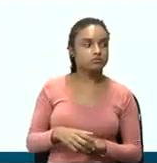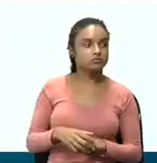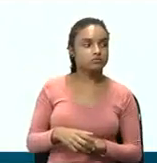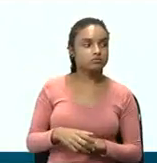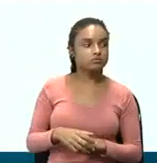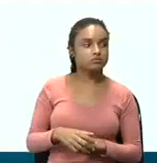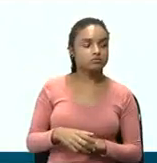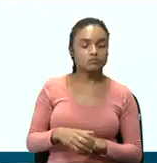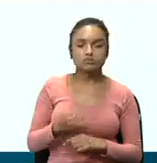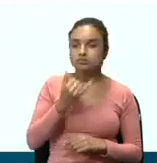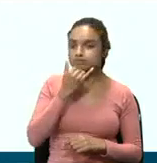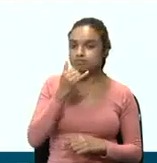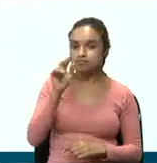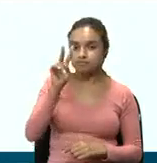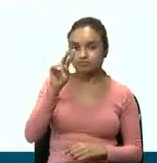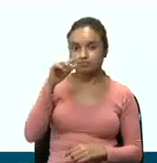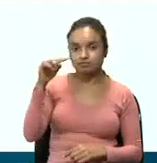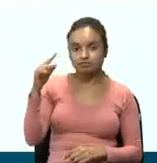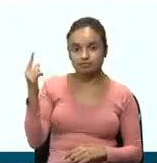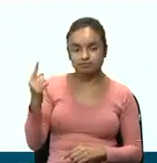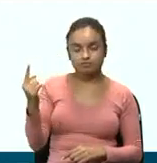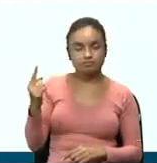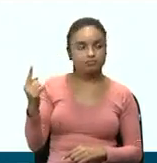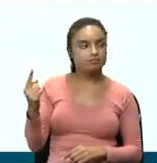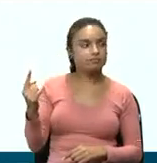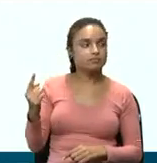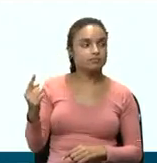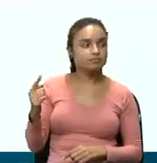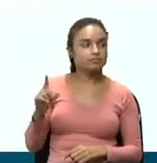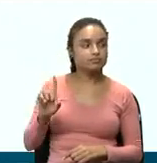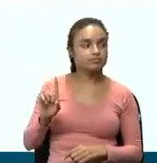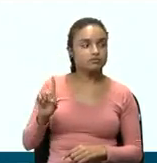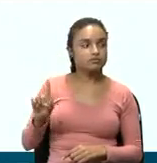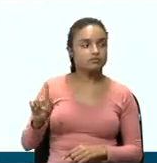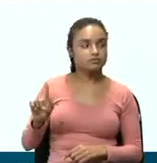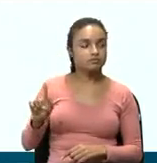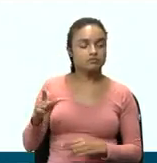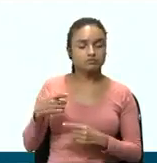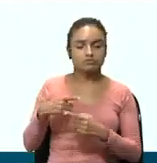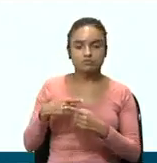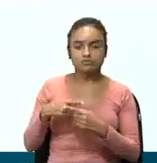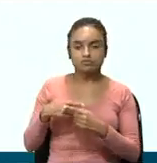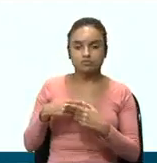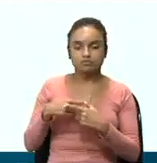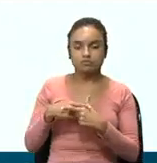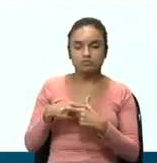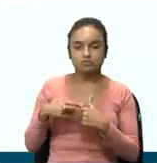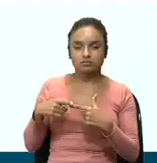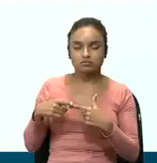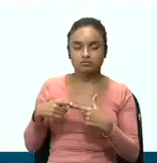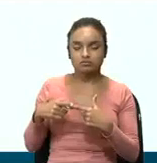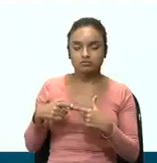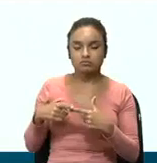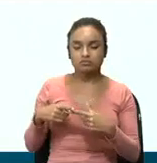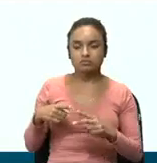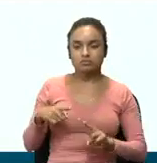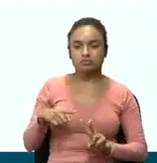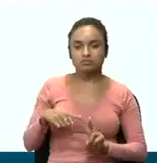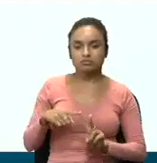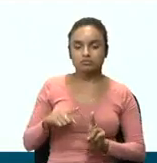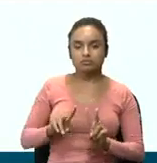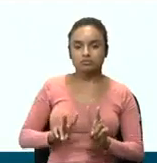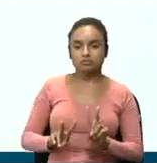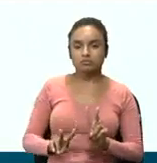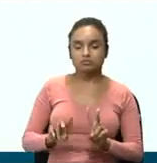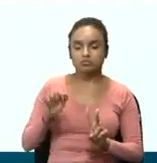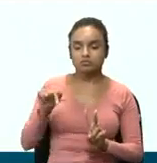2 menos 1, que multiplica 1 sobre a raiz de 2. Agora a